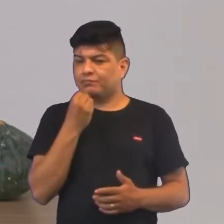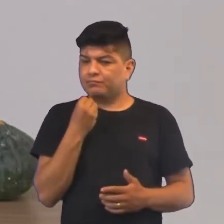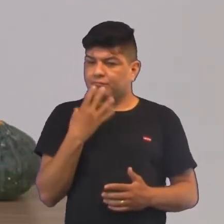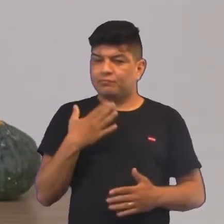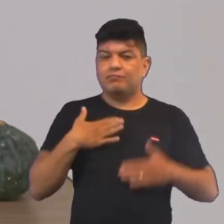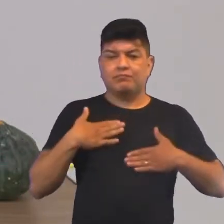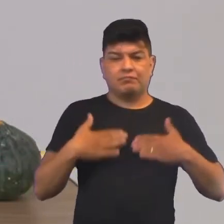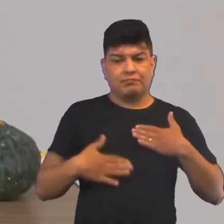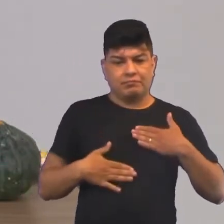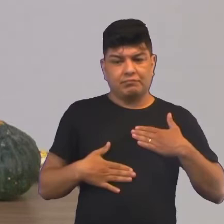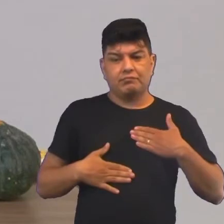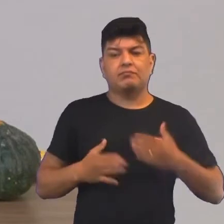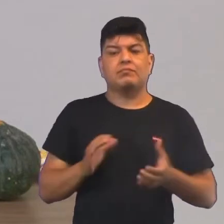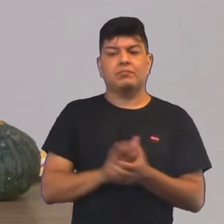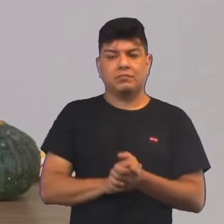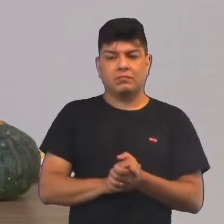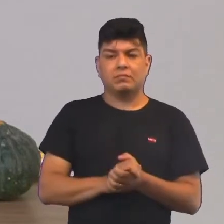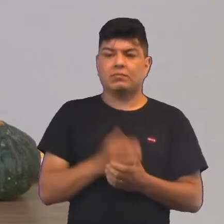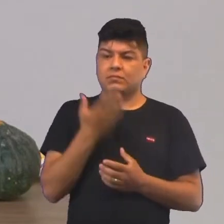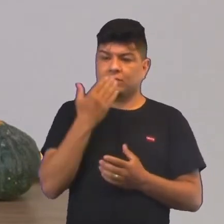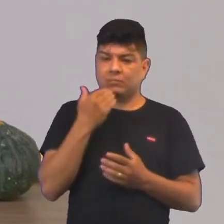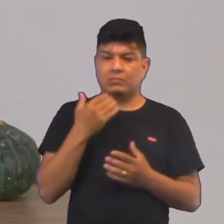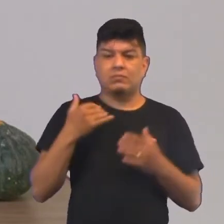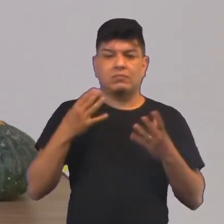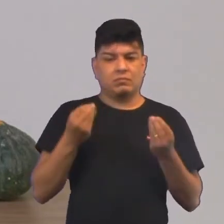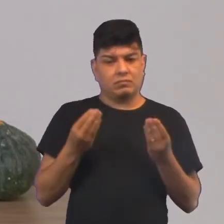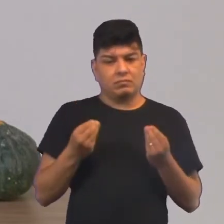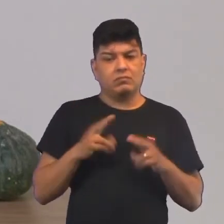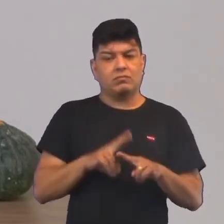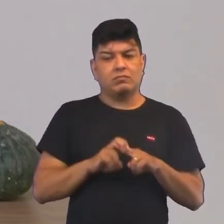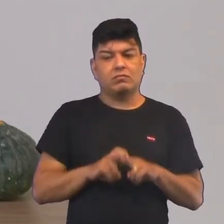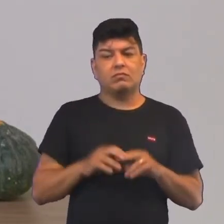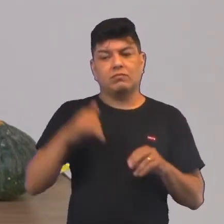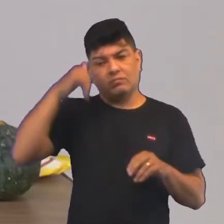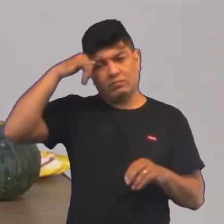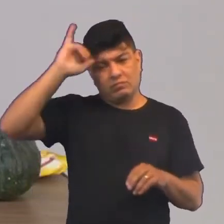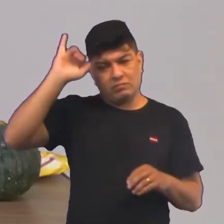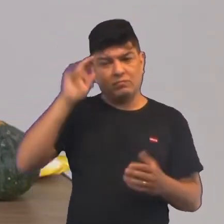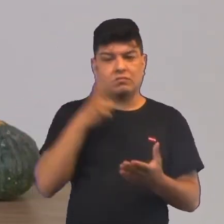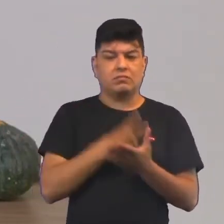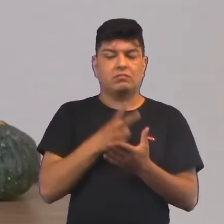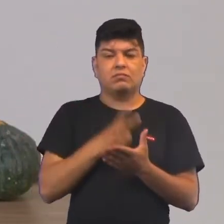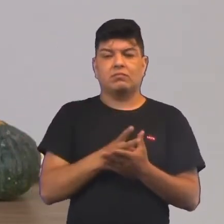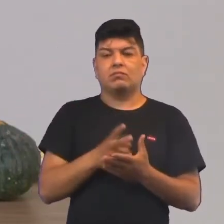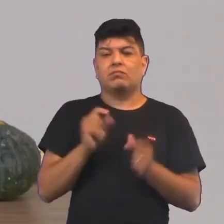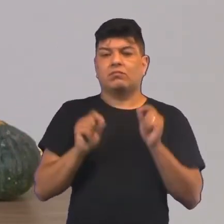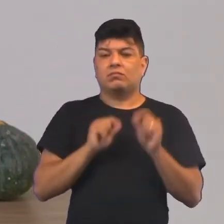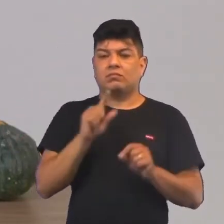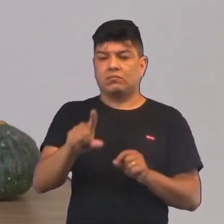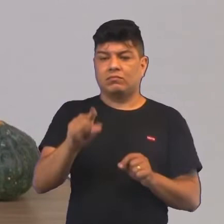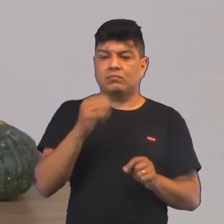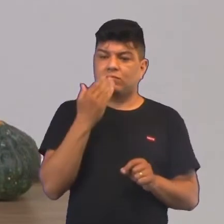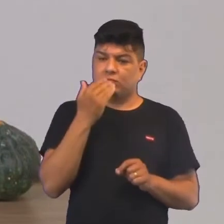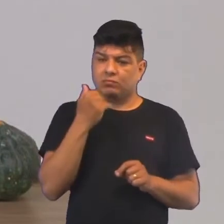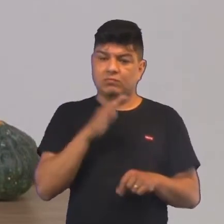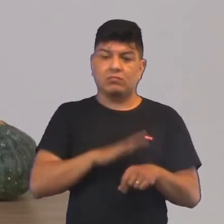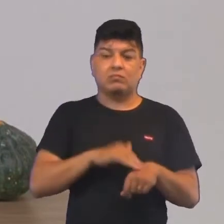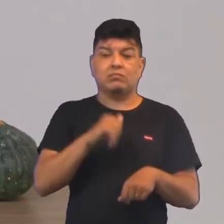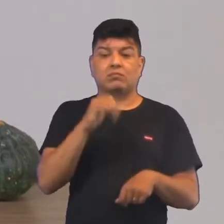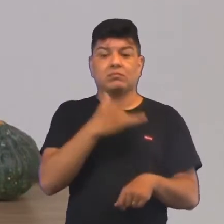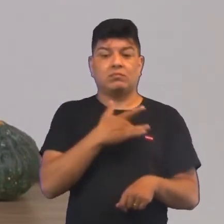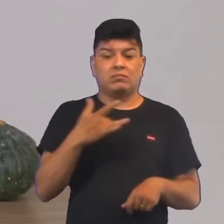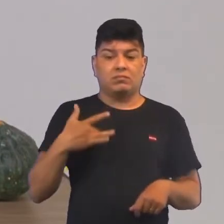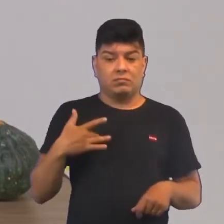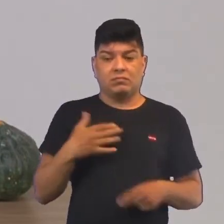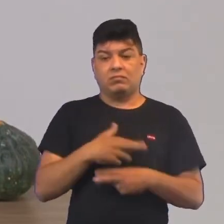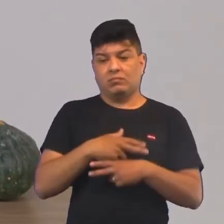nosso corpo, desde que sejam consumidas em excesso. Então, devemos escolher sempre uma alimentação um pouco mais leve, mais saudável,